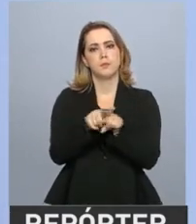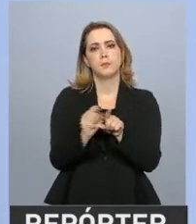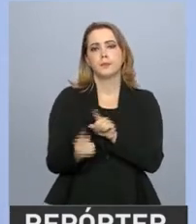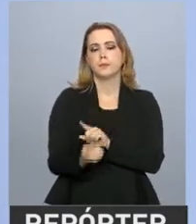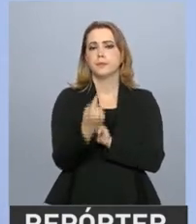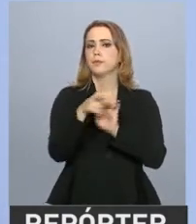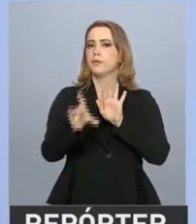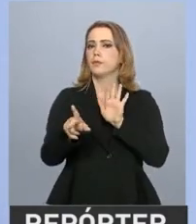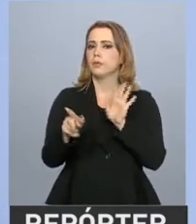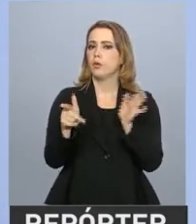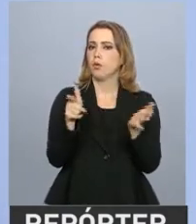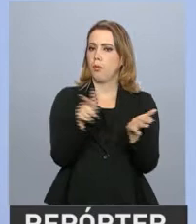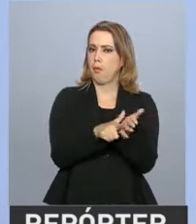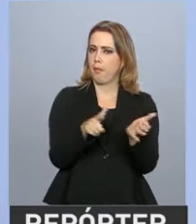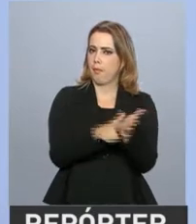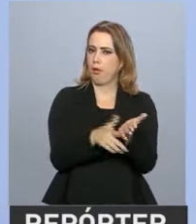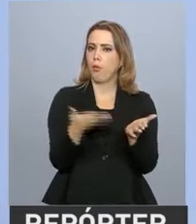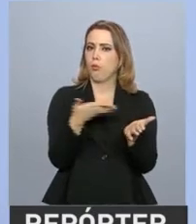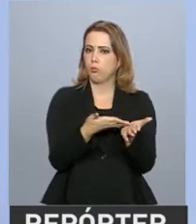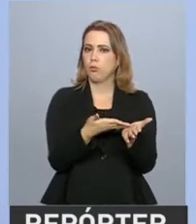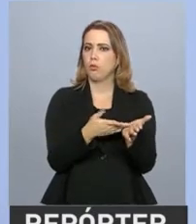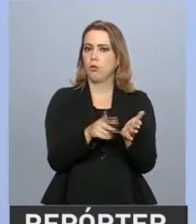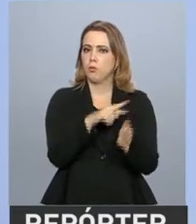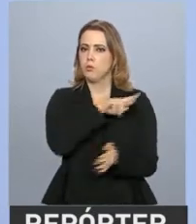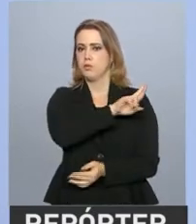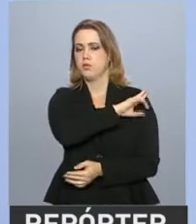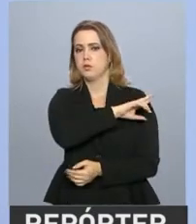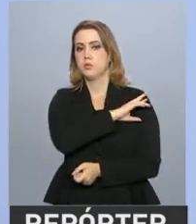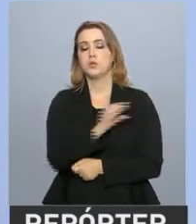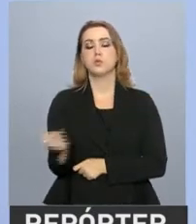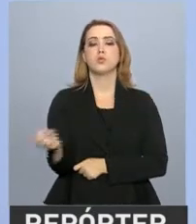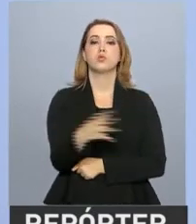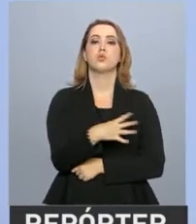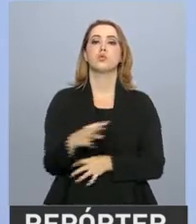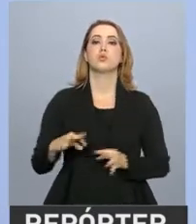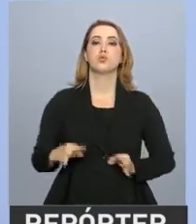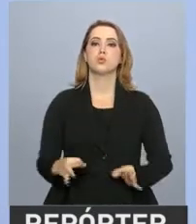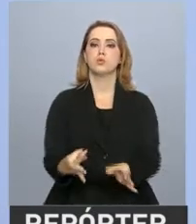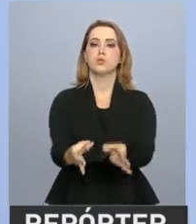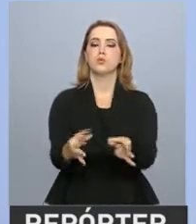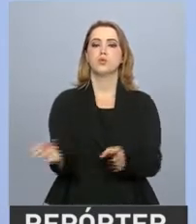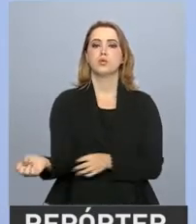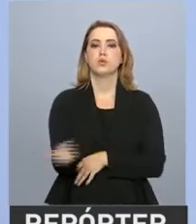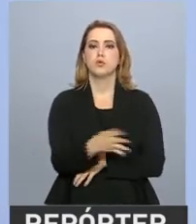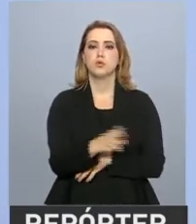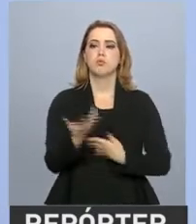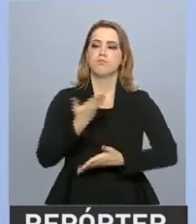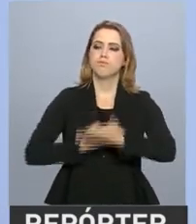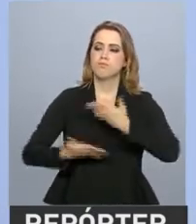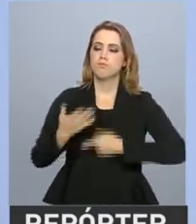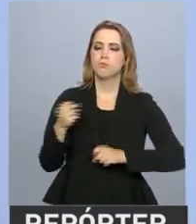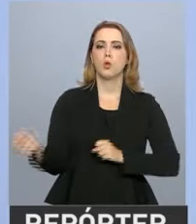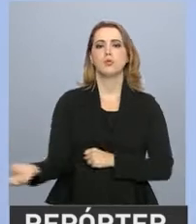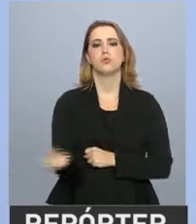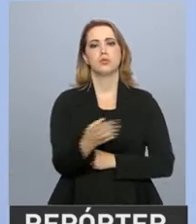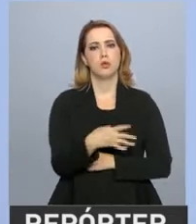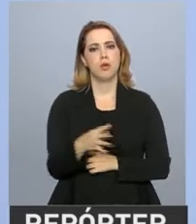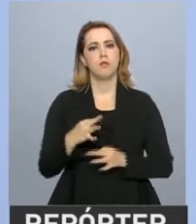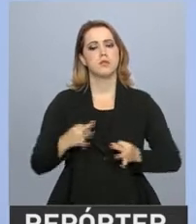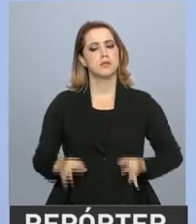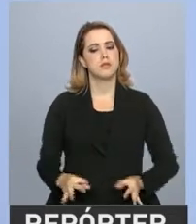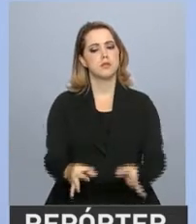papel de novas técnicas novos negócios novas tecnologias